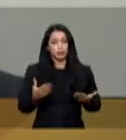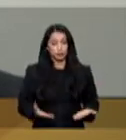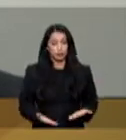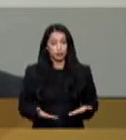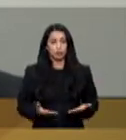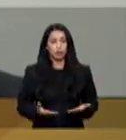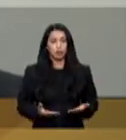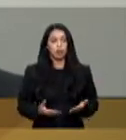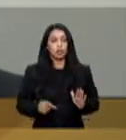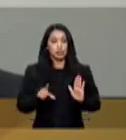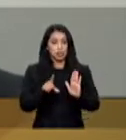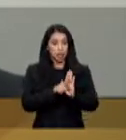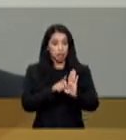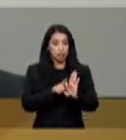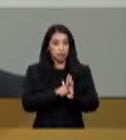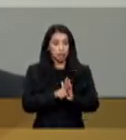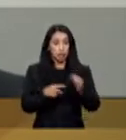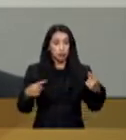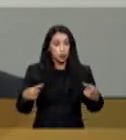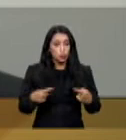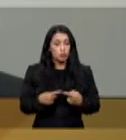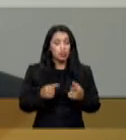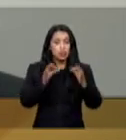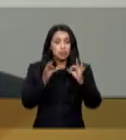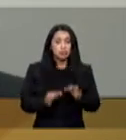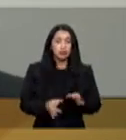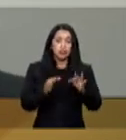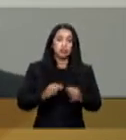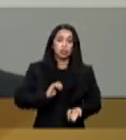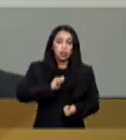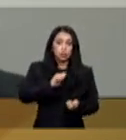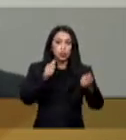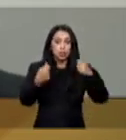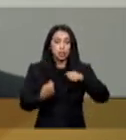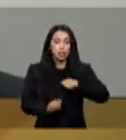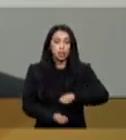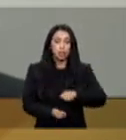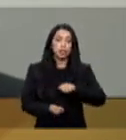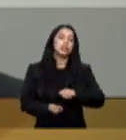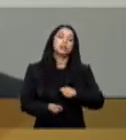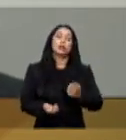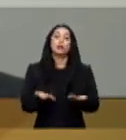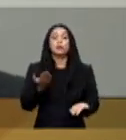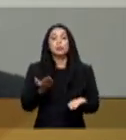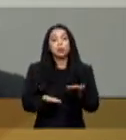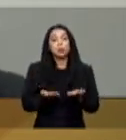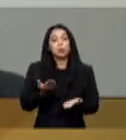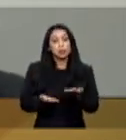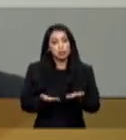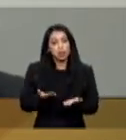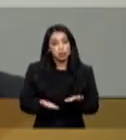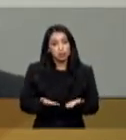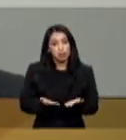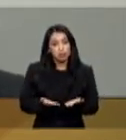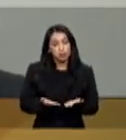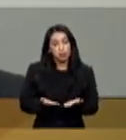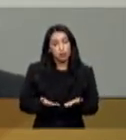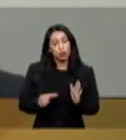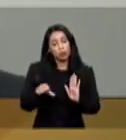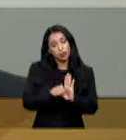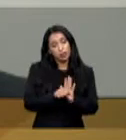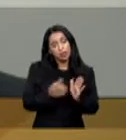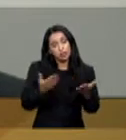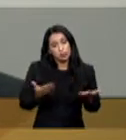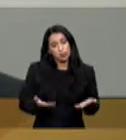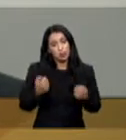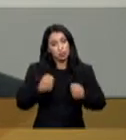leis restritivas, tendo em vista a sua necessidade, adequação e proporcionalidade, justa medida. Também